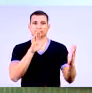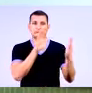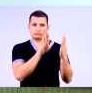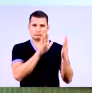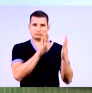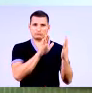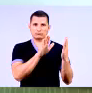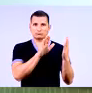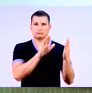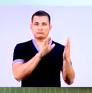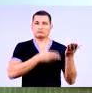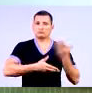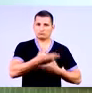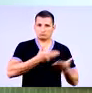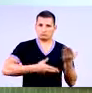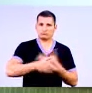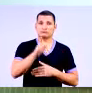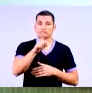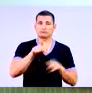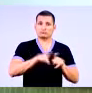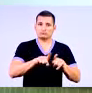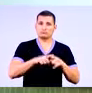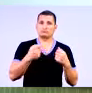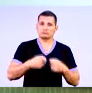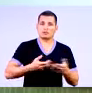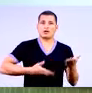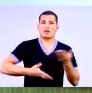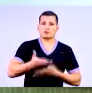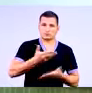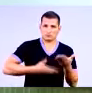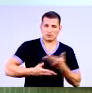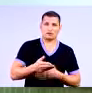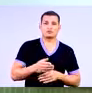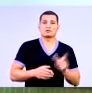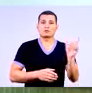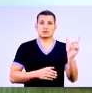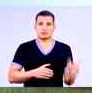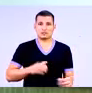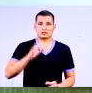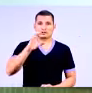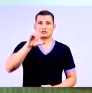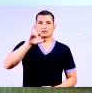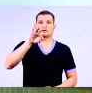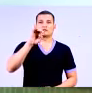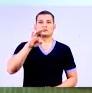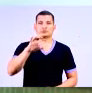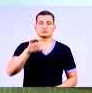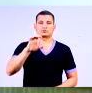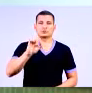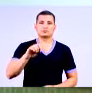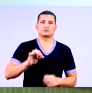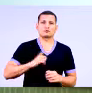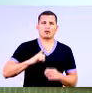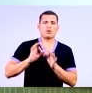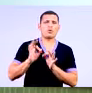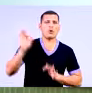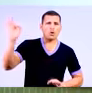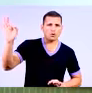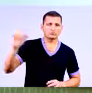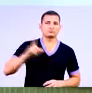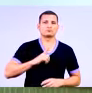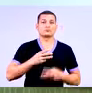tete, você também tem que se relacionar com esse cliente que está do outro lado, que está na rede, né?